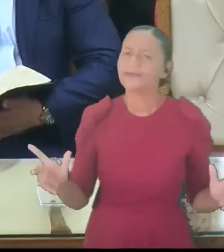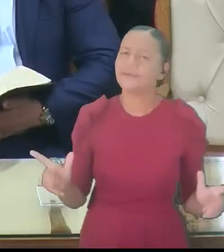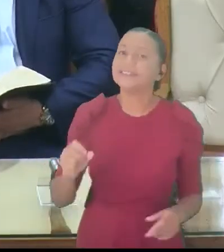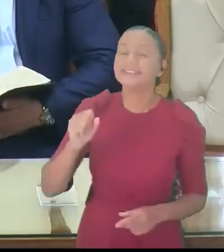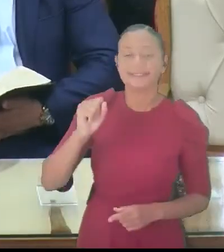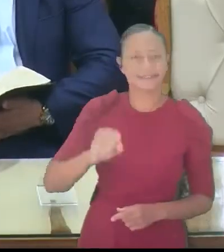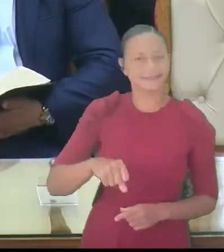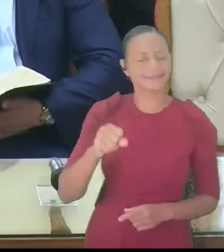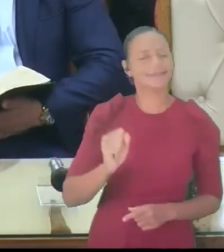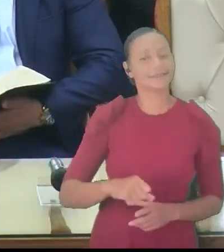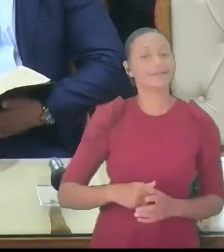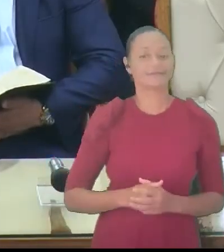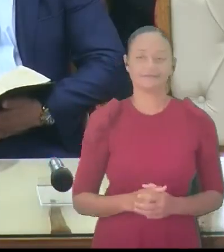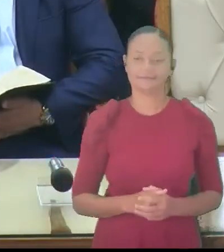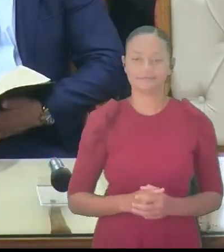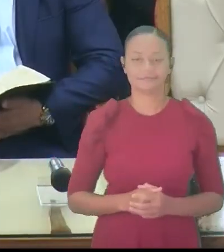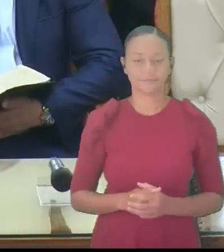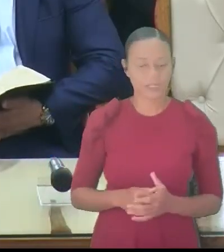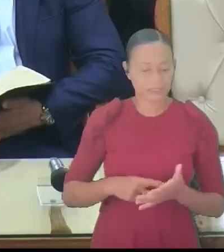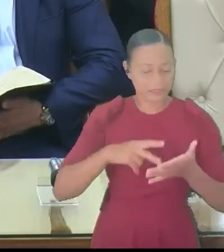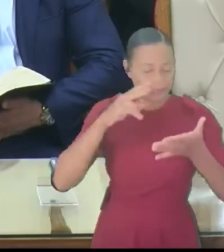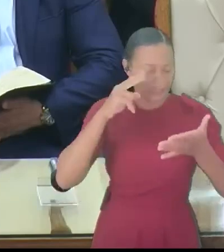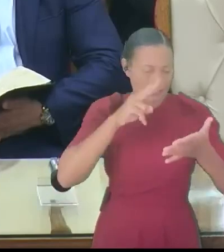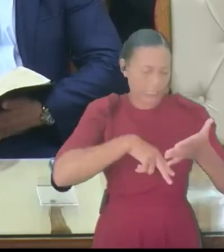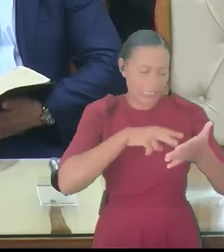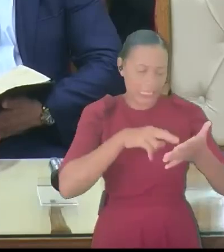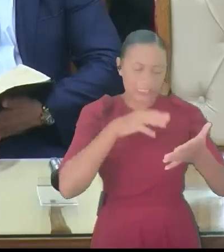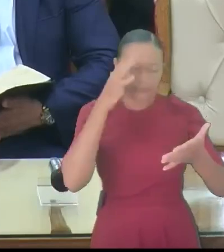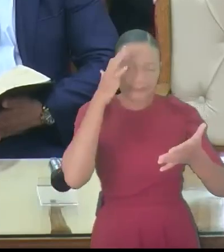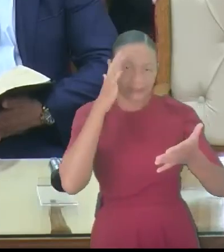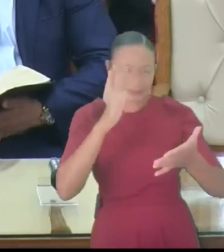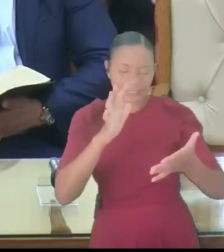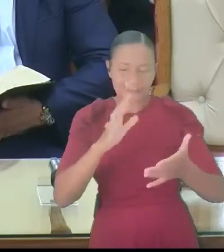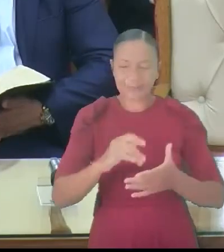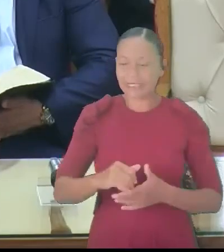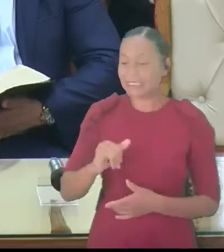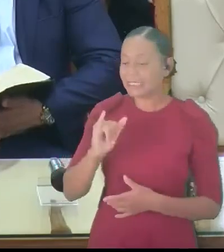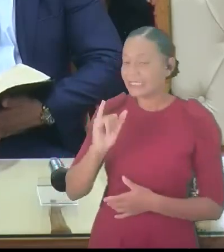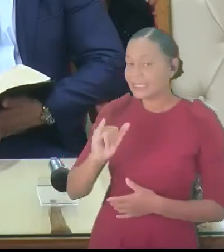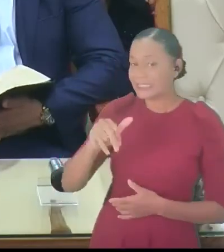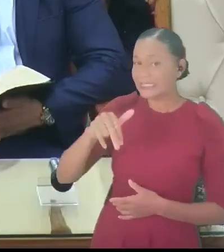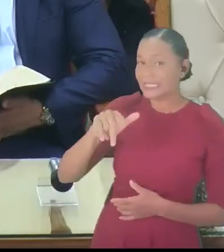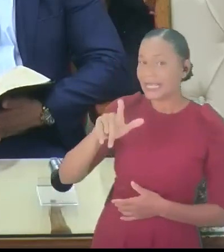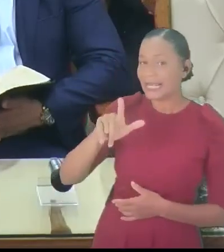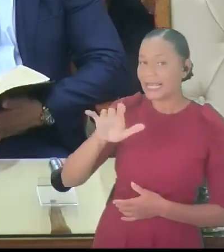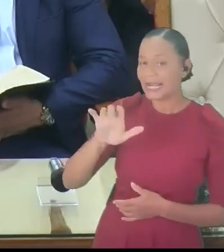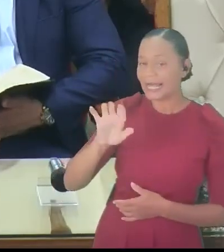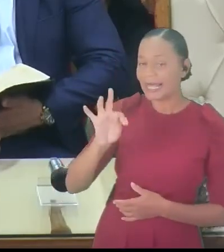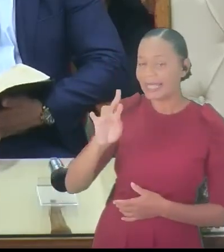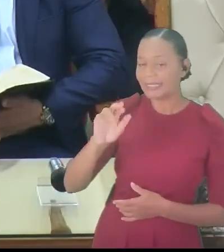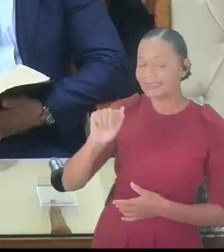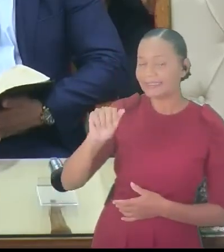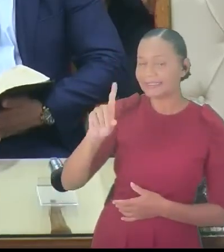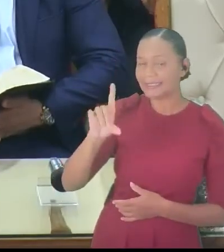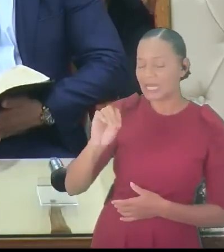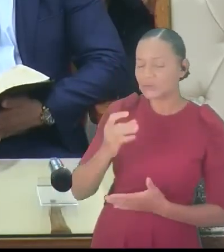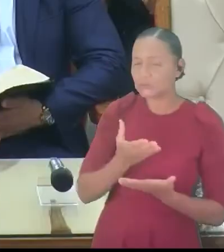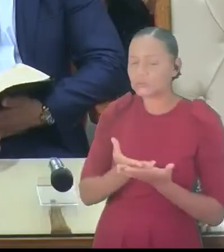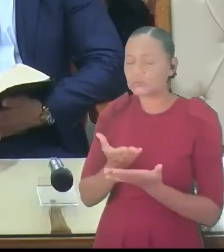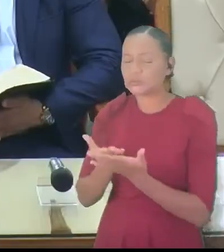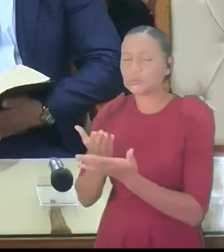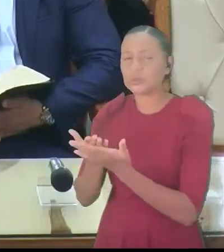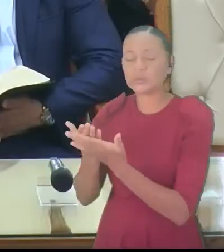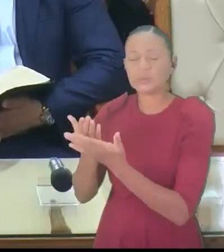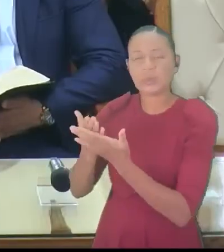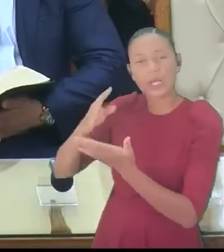Tem. Analfabeto é o que não sabe ler. Iletrado é aquele que não frequentou a academia.